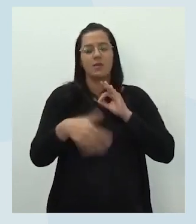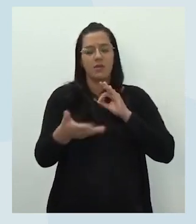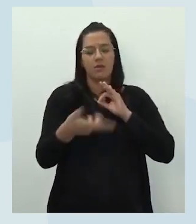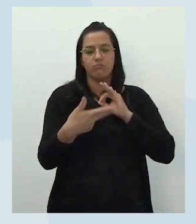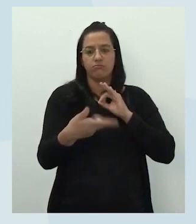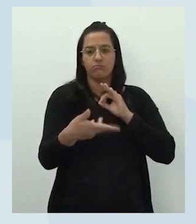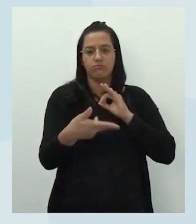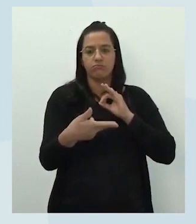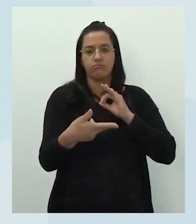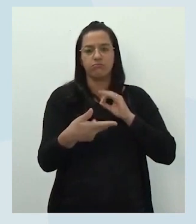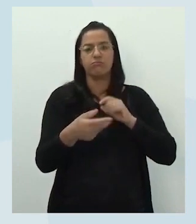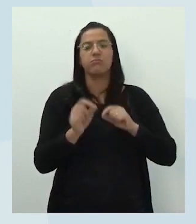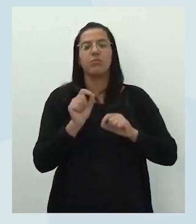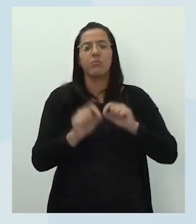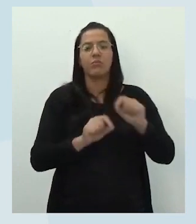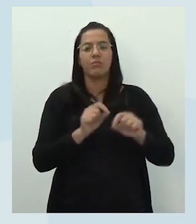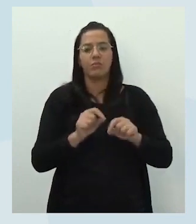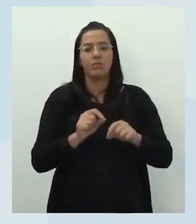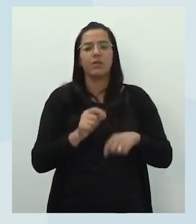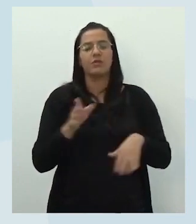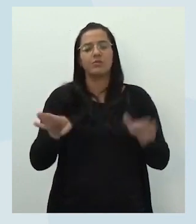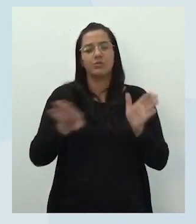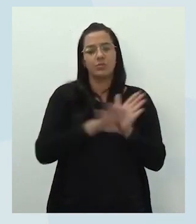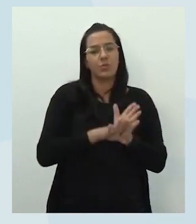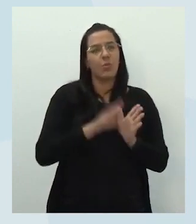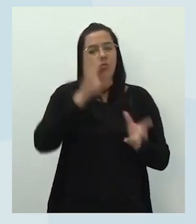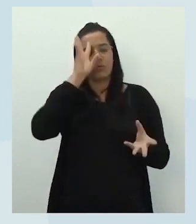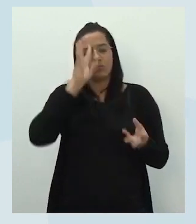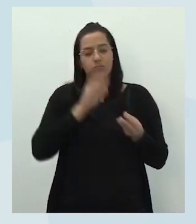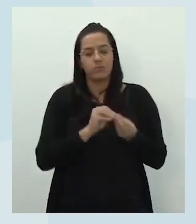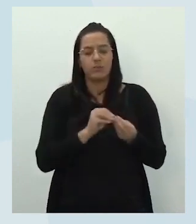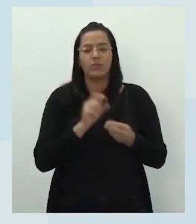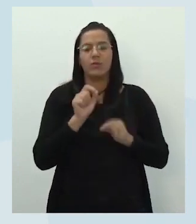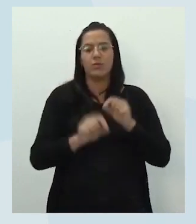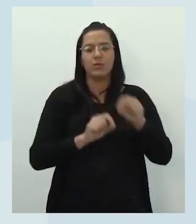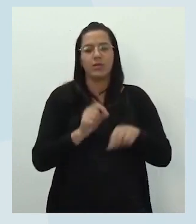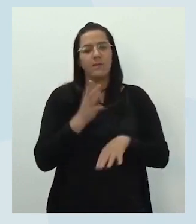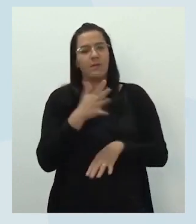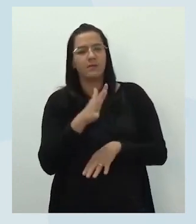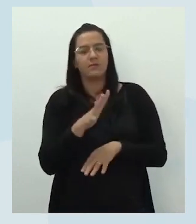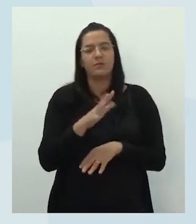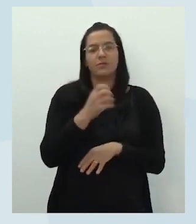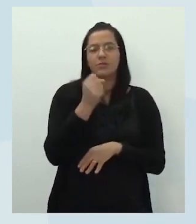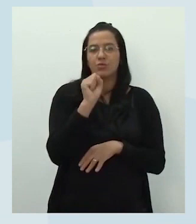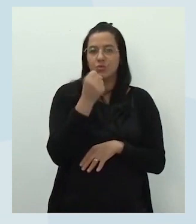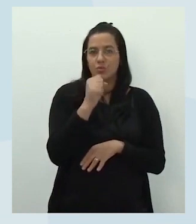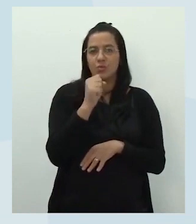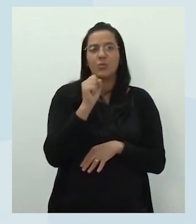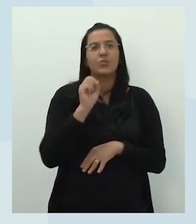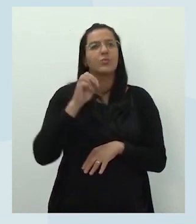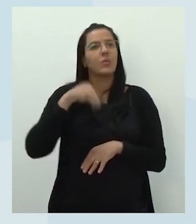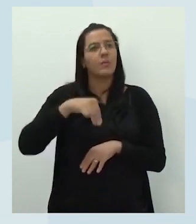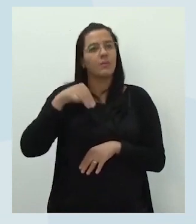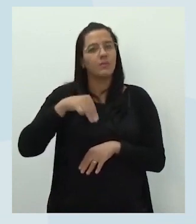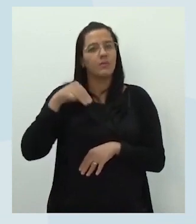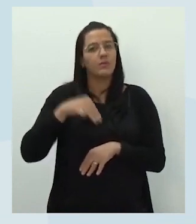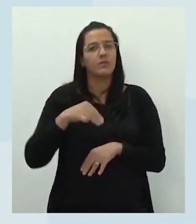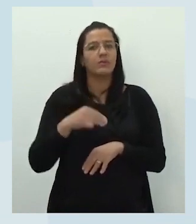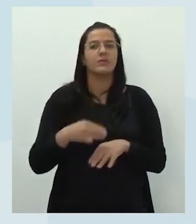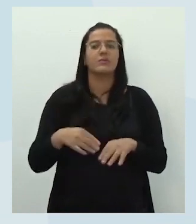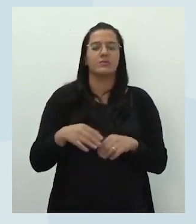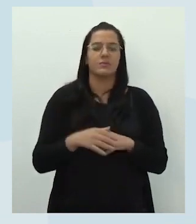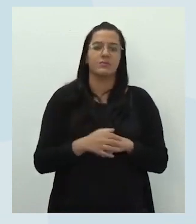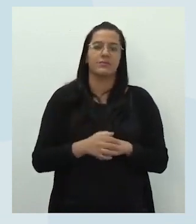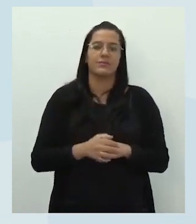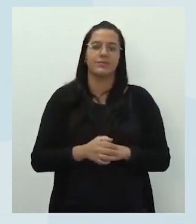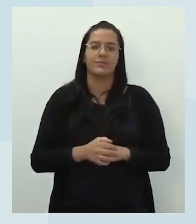velocidade, e a gente chegou numa conclusão de 8 minutos e 67 centésimos, o que dá 8